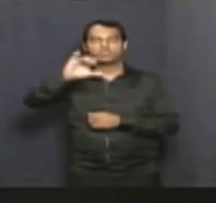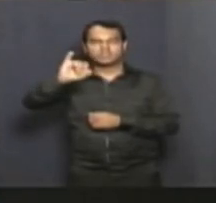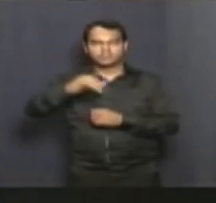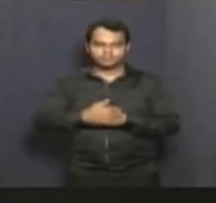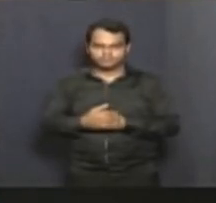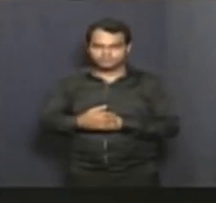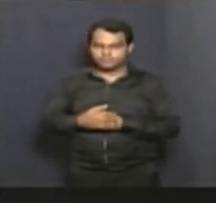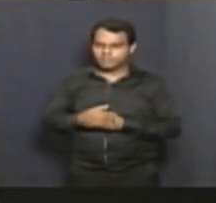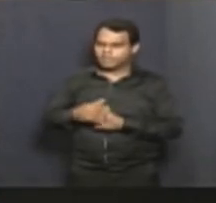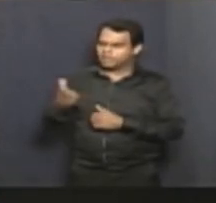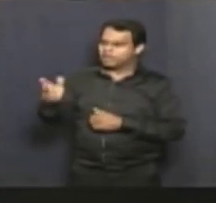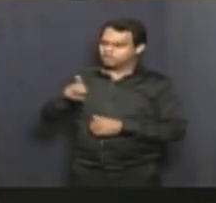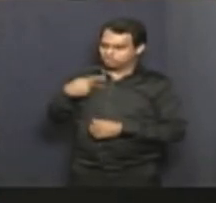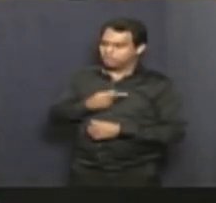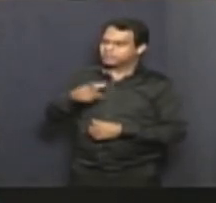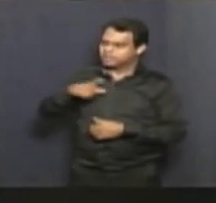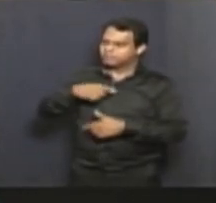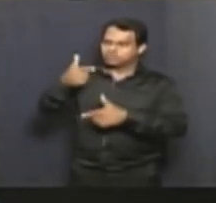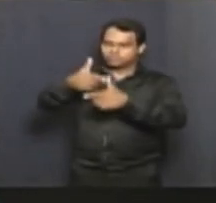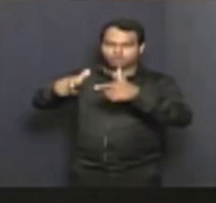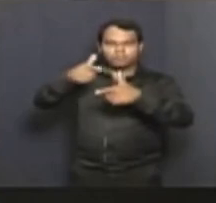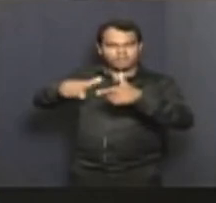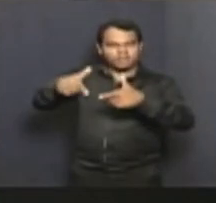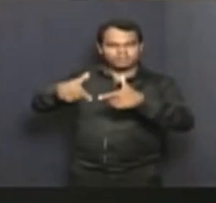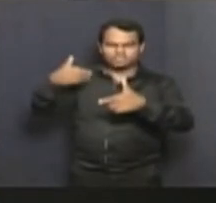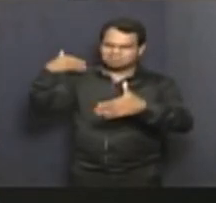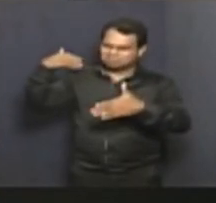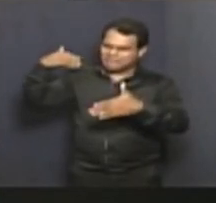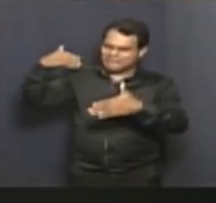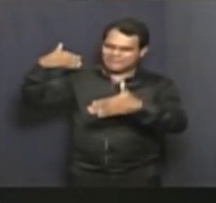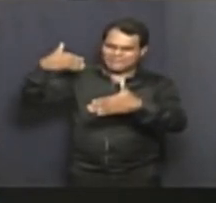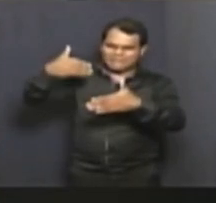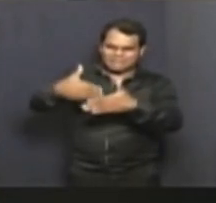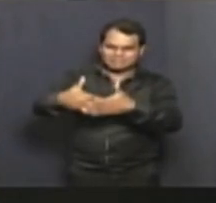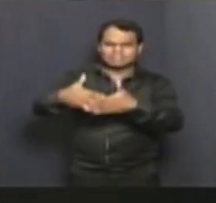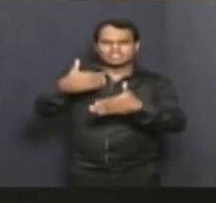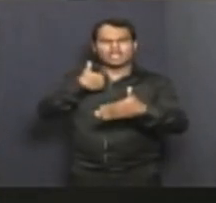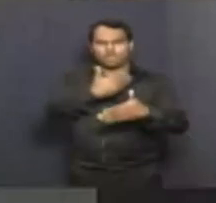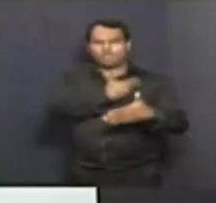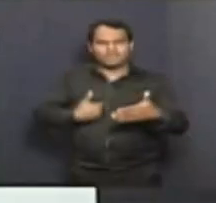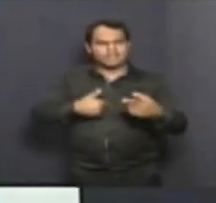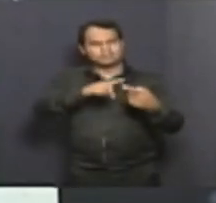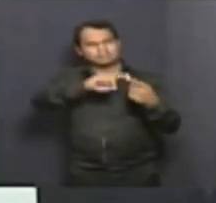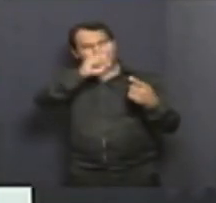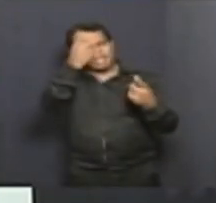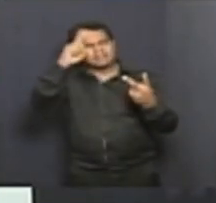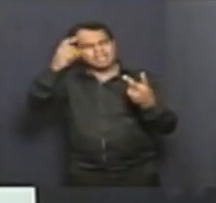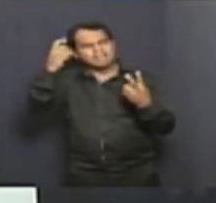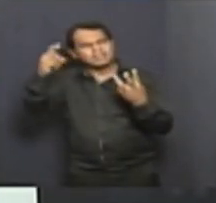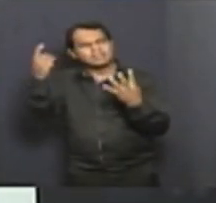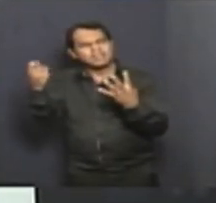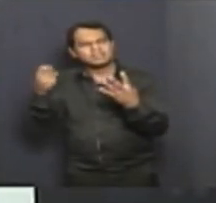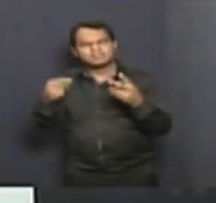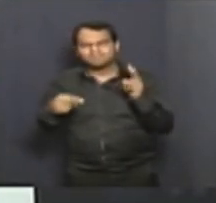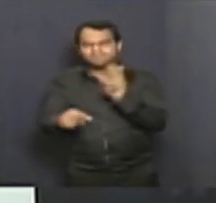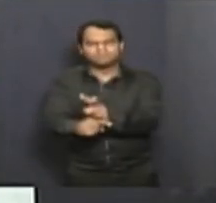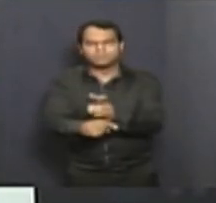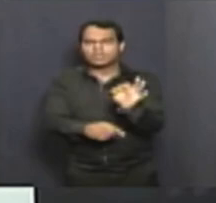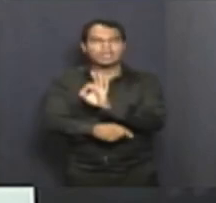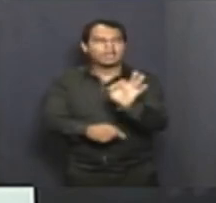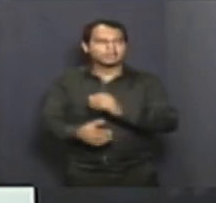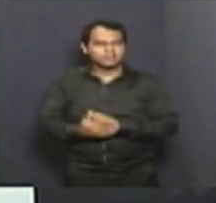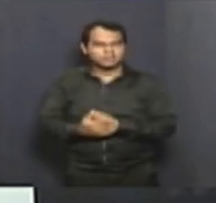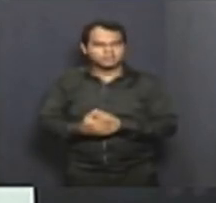nós temos um problema histórico que perpassa e diversos governos e ultimamente não se tem resolvido que é